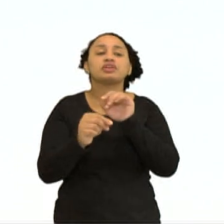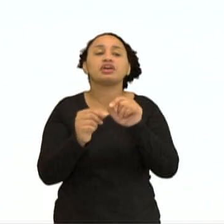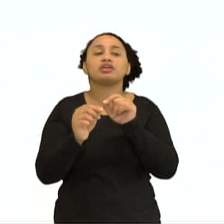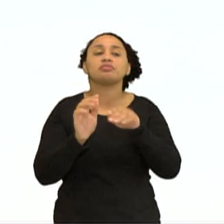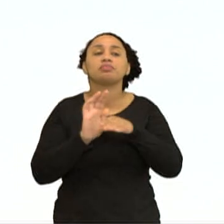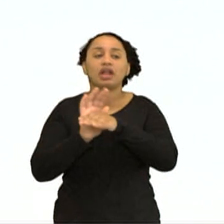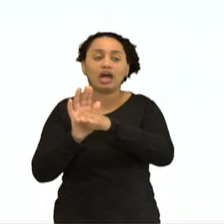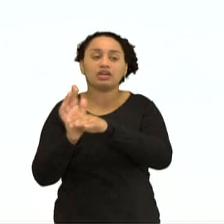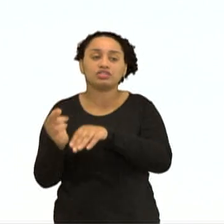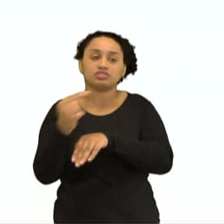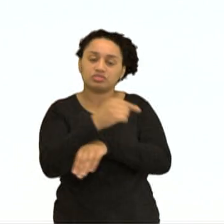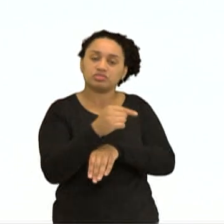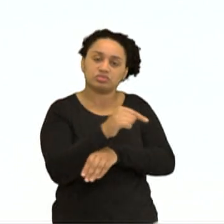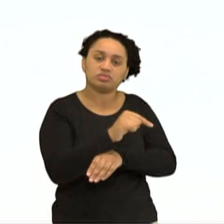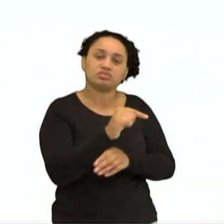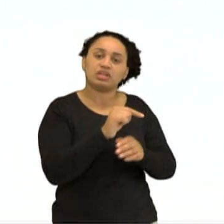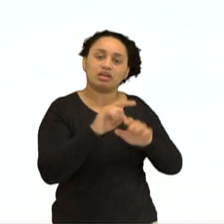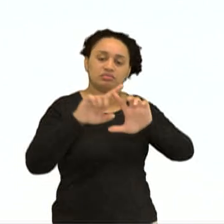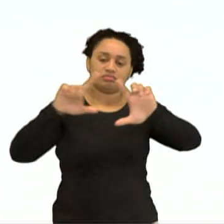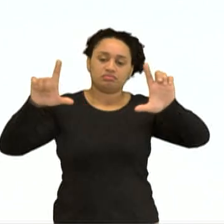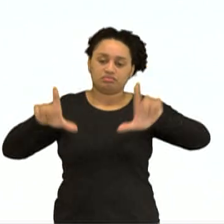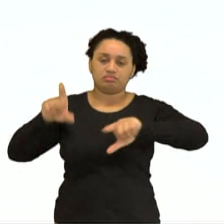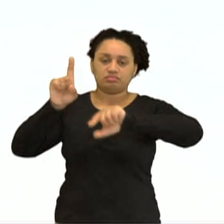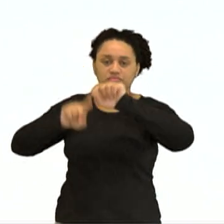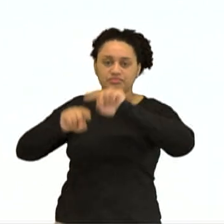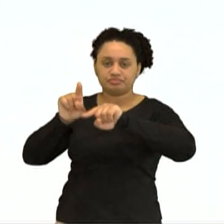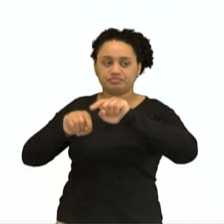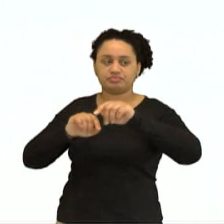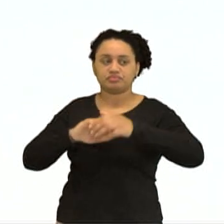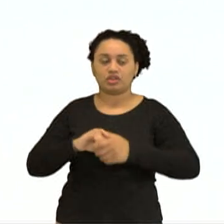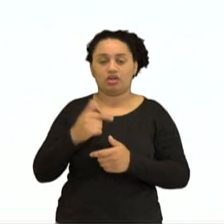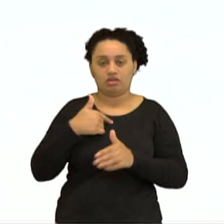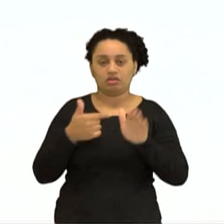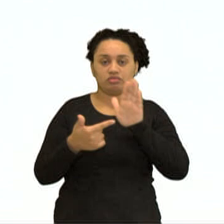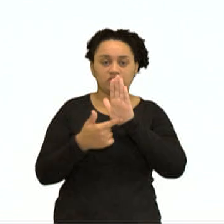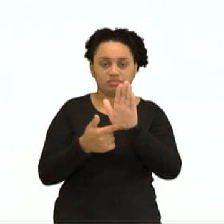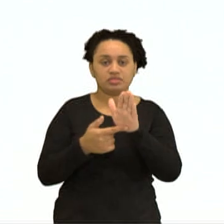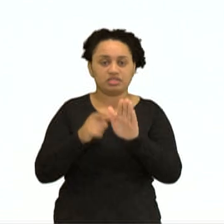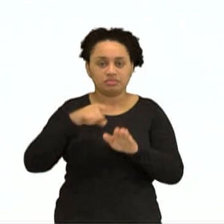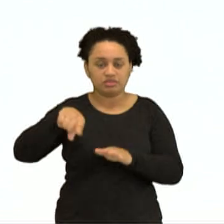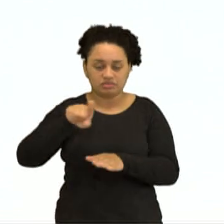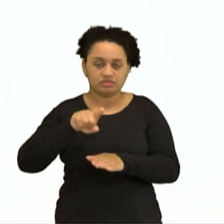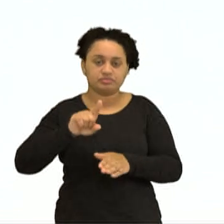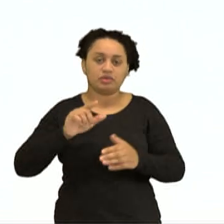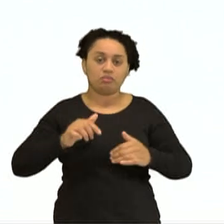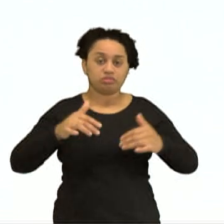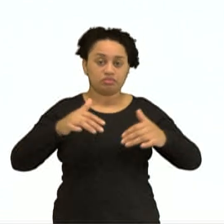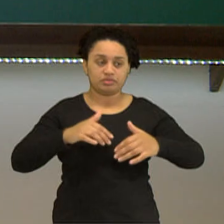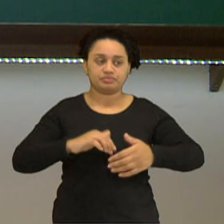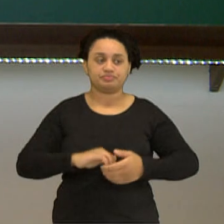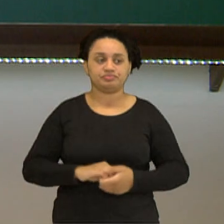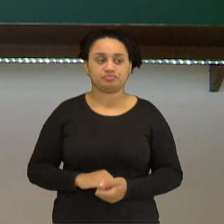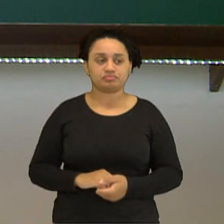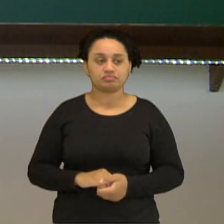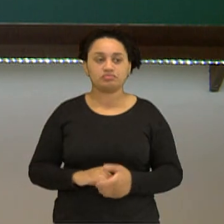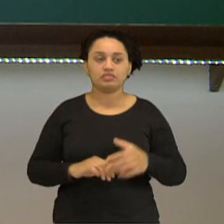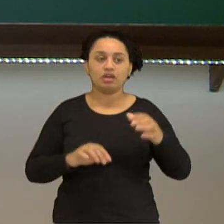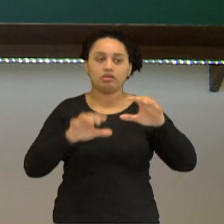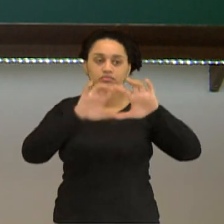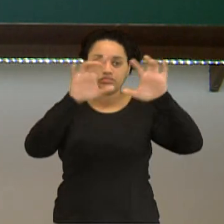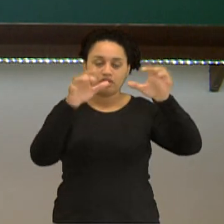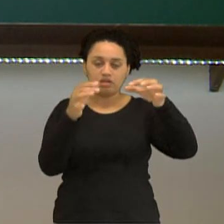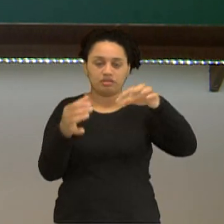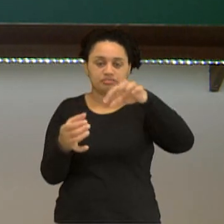aparelho aqui, o ventilador artificial. É esse que eu estou aqui em mãos, ó, isso aqui é um pulmão. Então a máquina é acoplada aqui, e